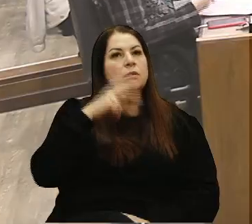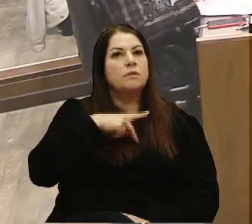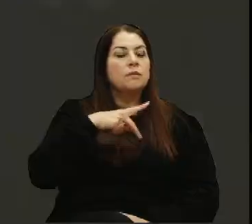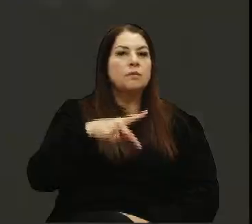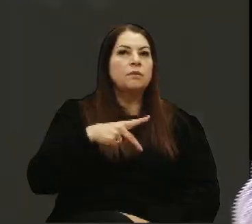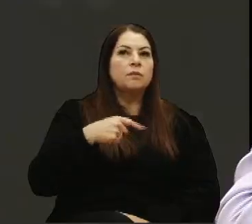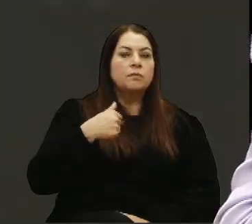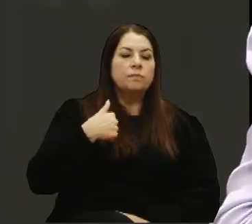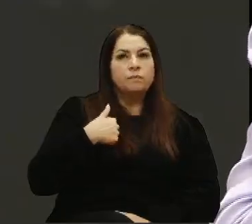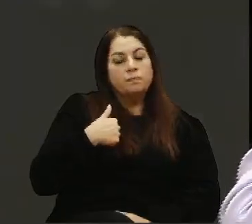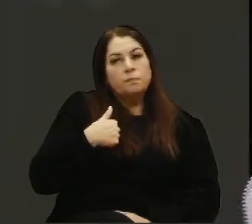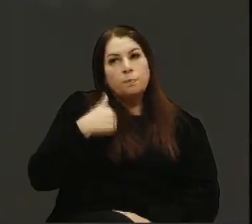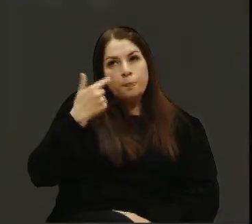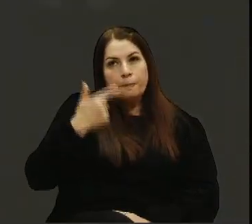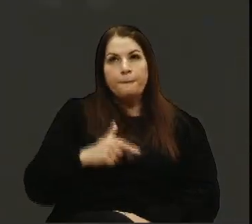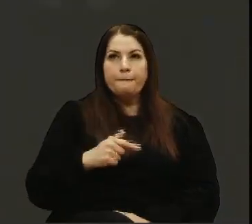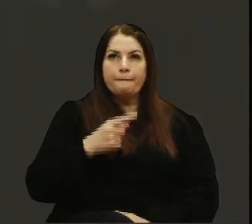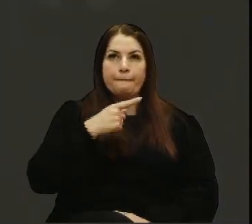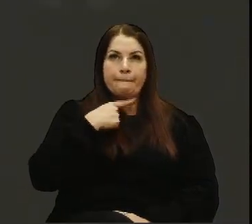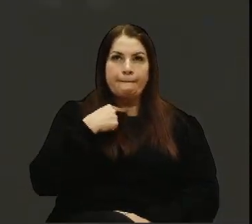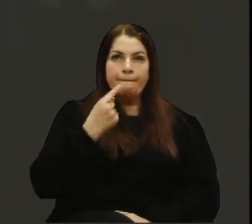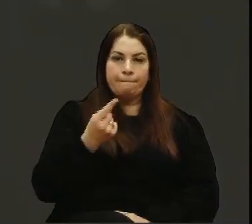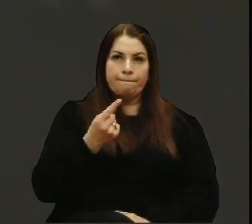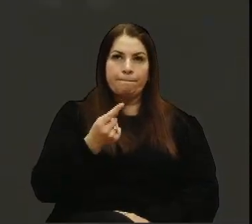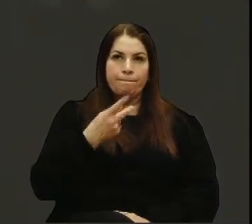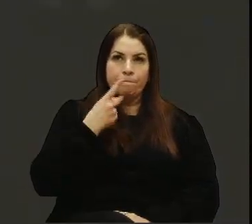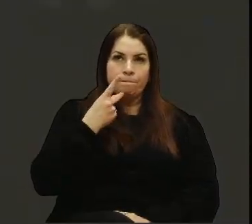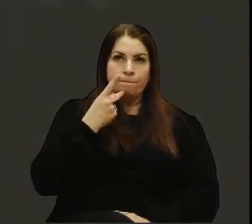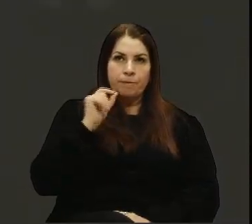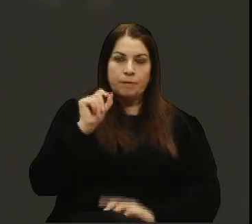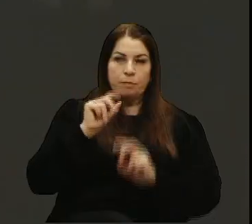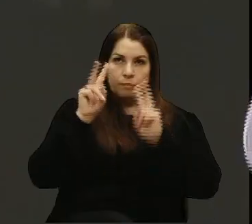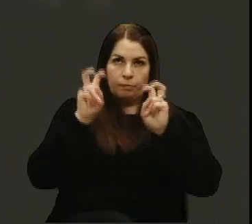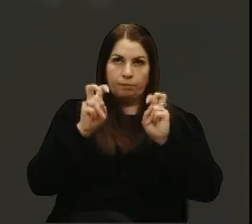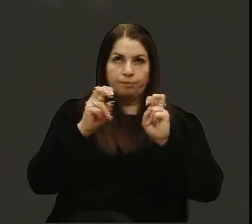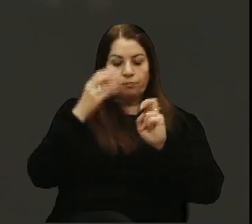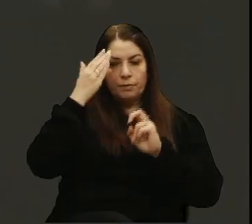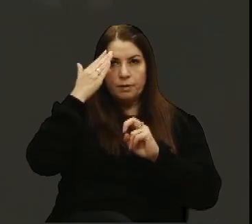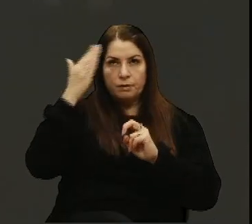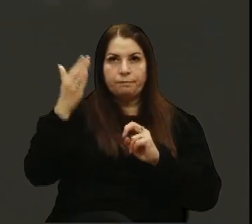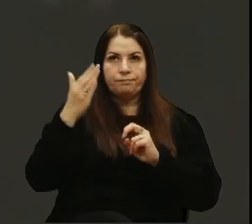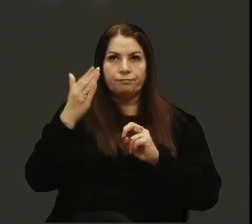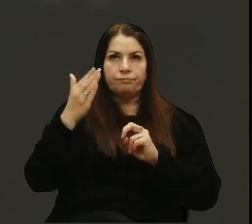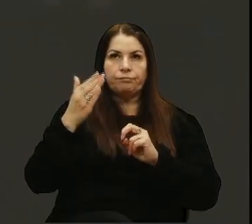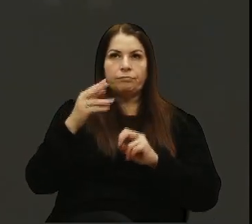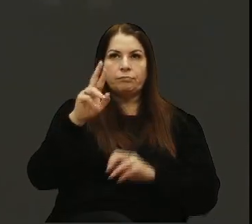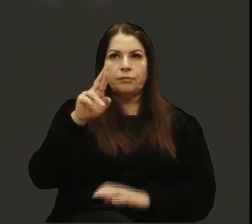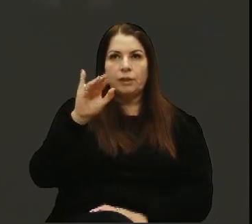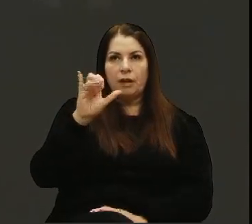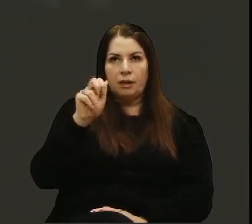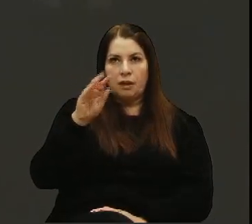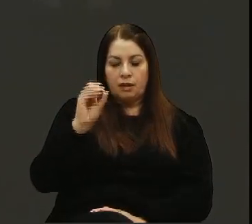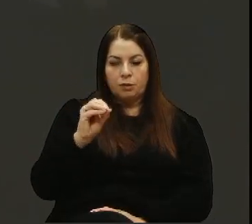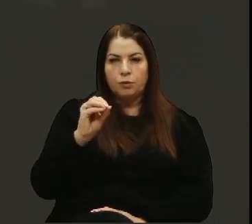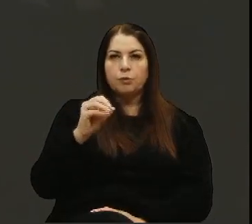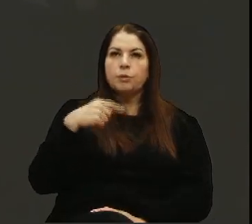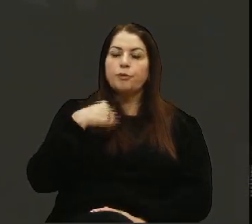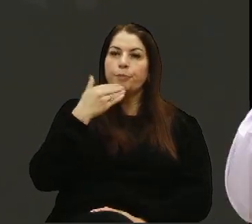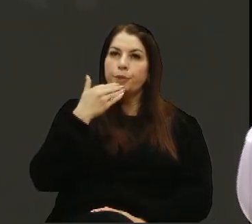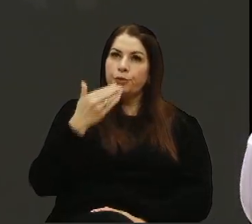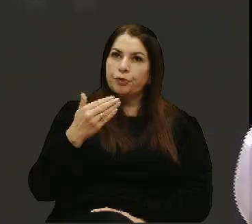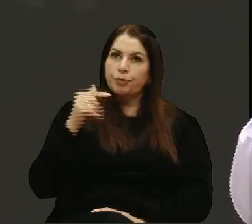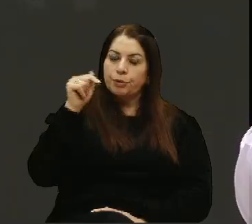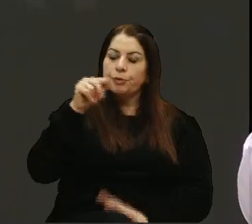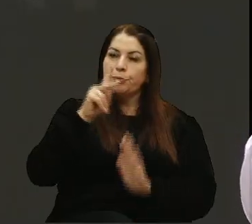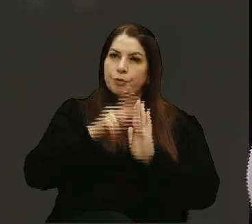Presidente, eu novamente gostaria de informar que sobre esse tema e aqui fazer um agradecimento público ao Ricardo Barazetti, que eu fiz o pedido para que